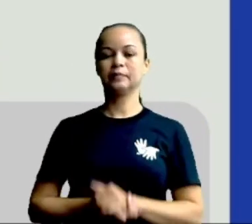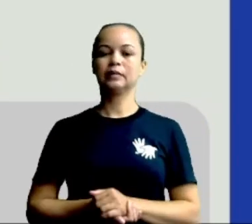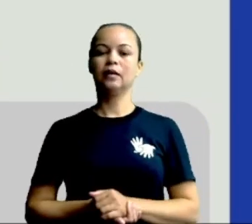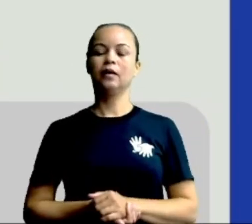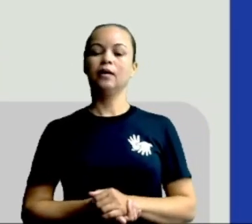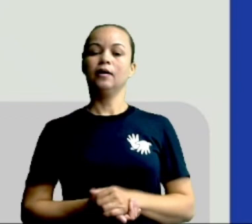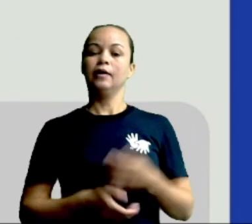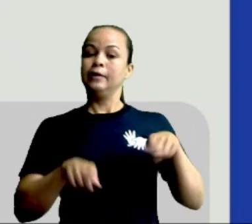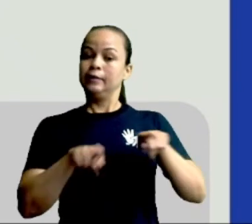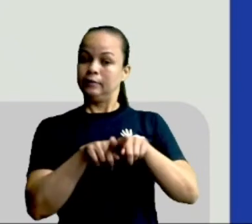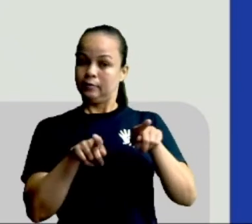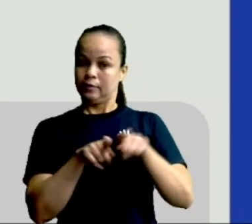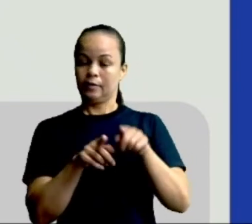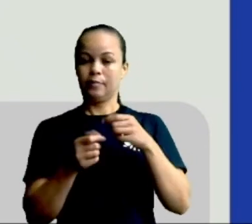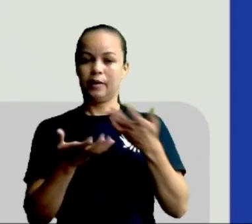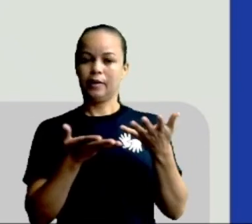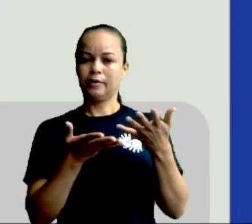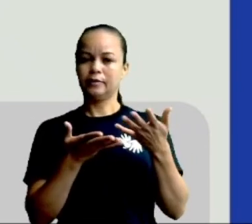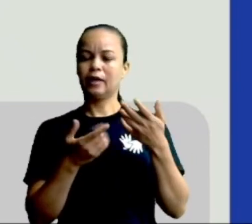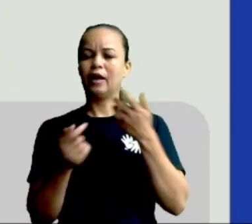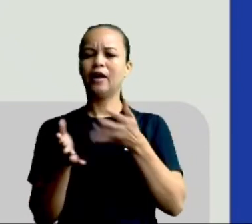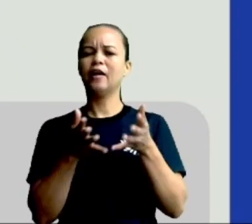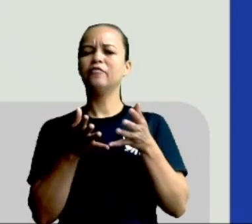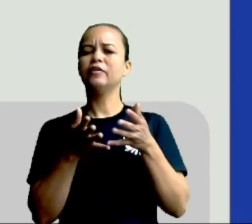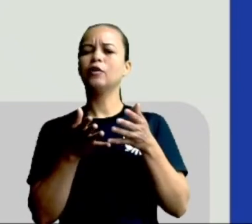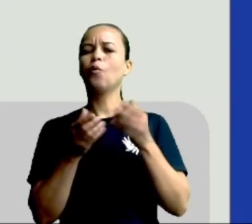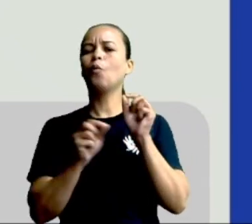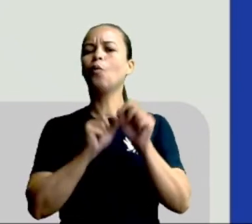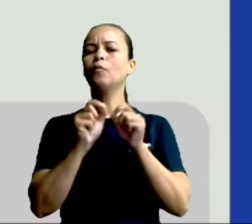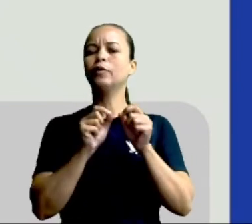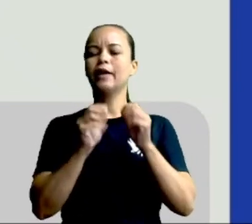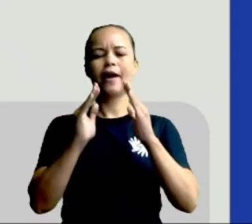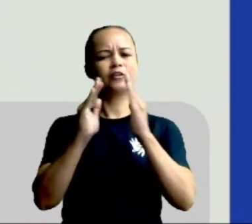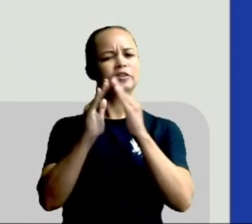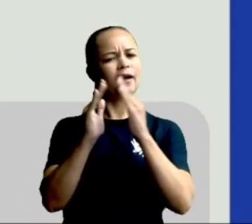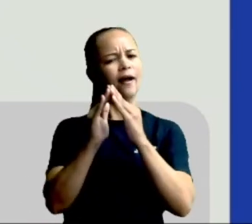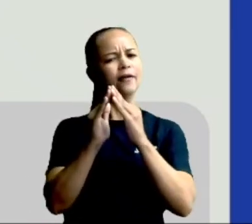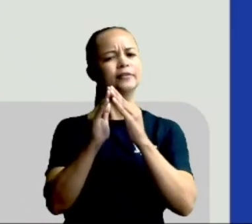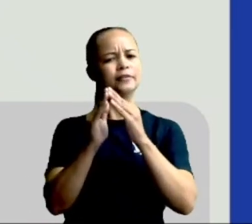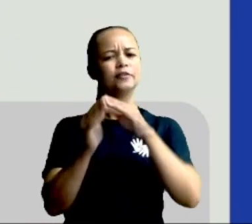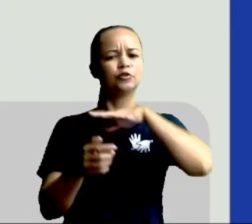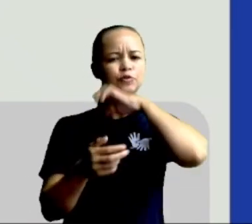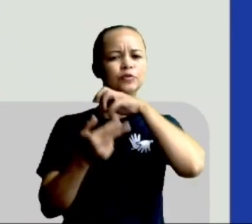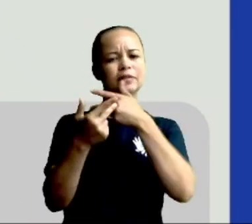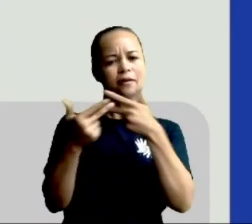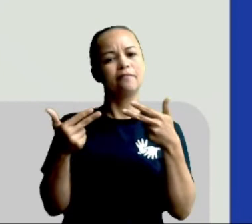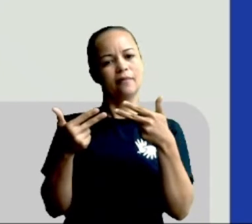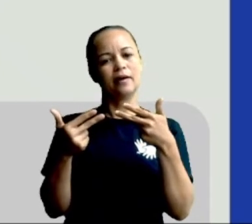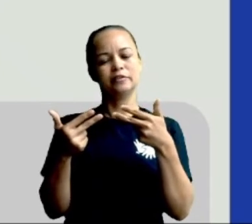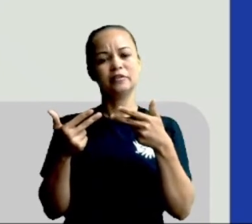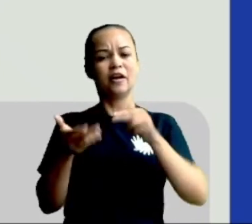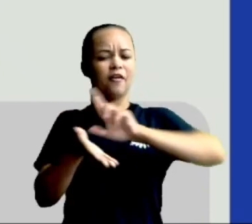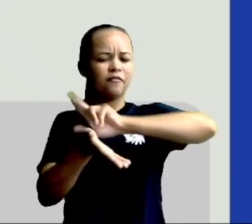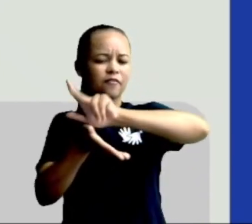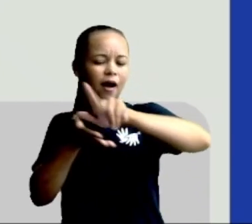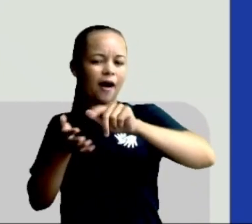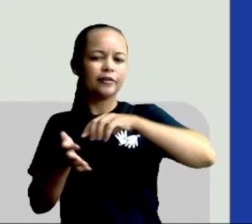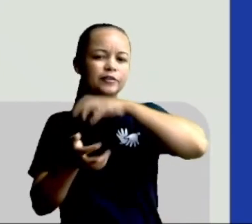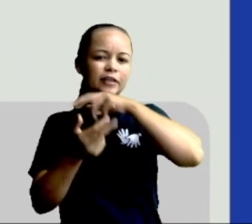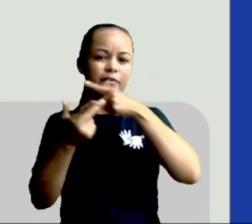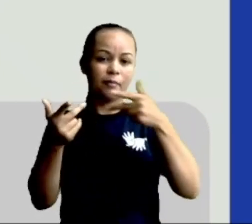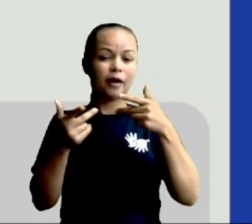gente, as plantas também podem servir como abrigo para os animais. Isso mesmo, muitos animais utilizam